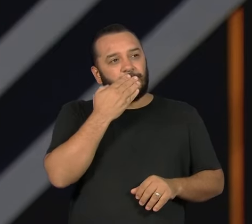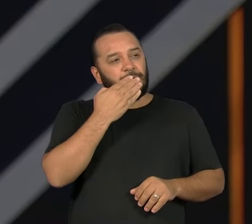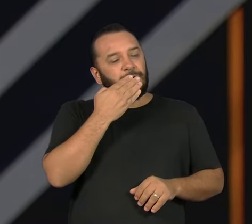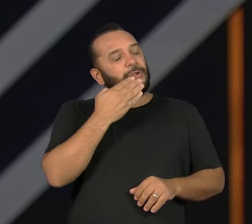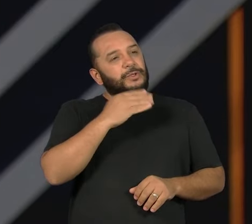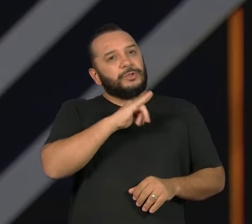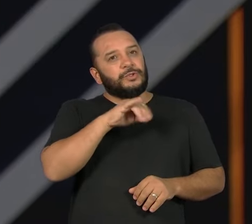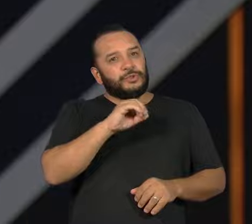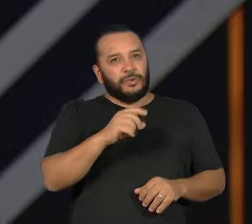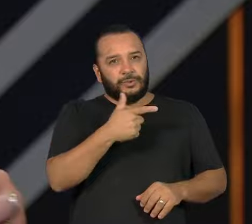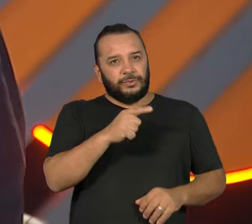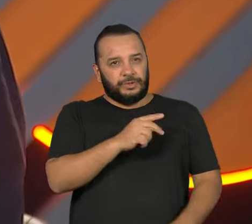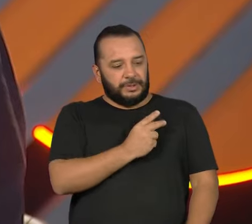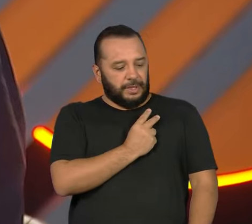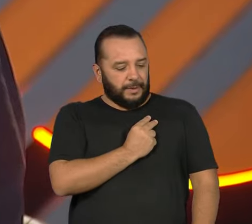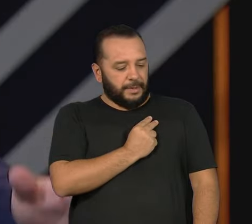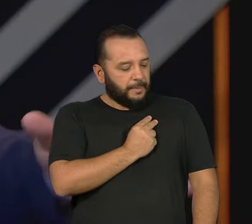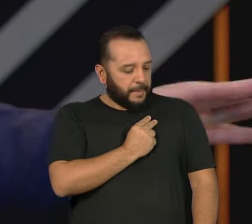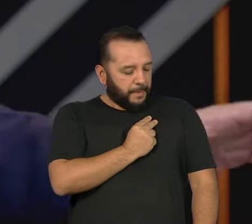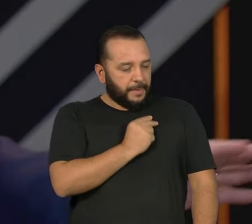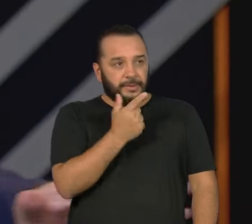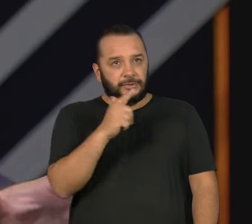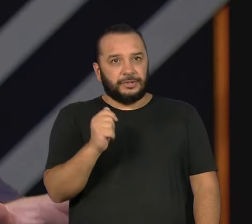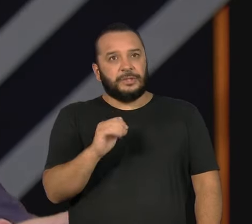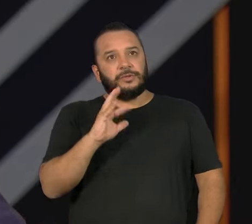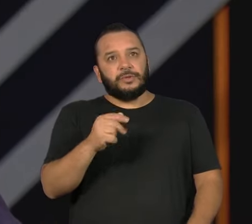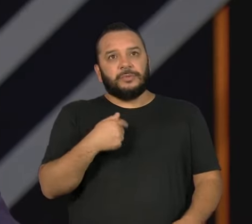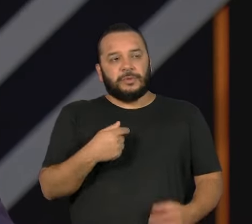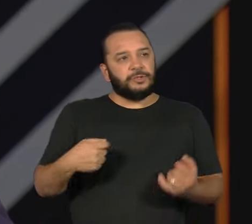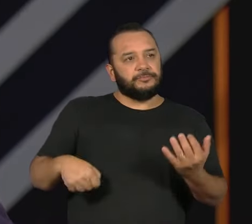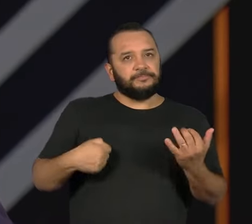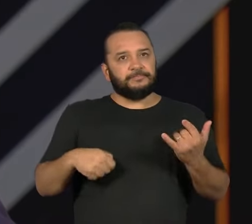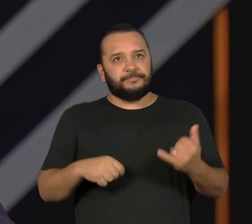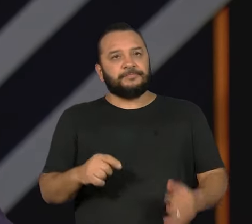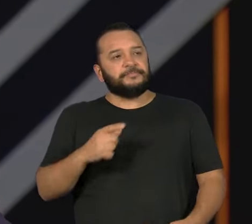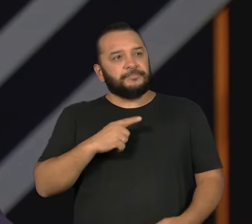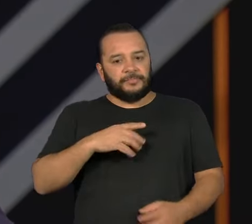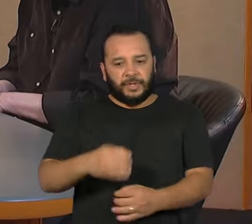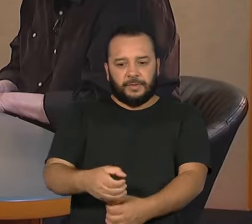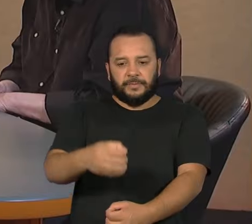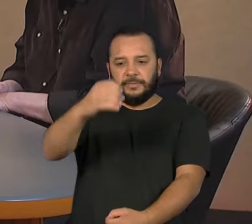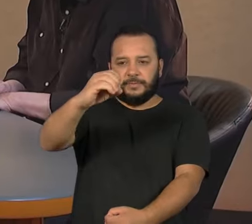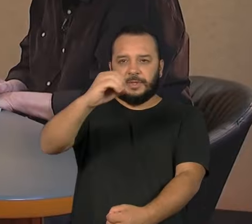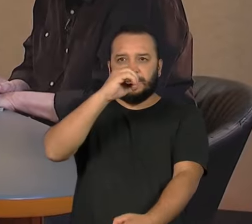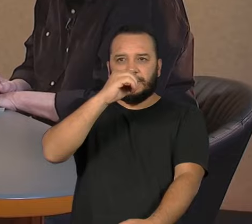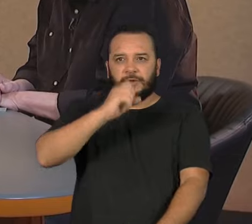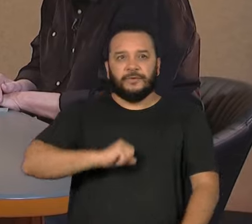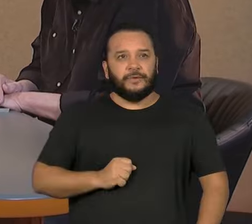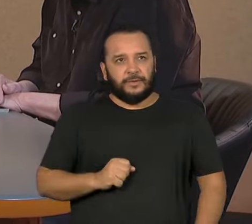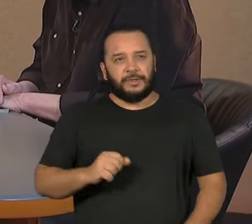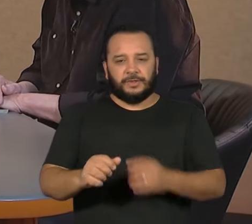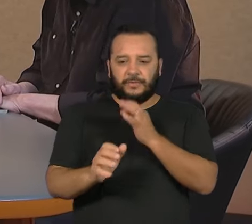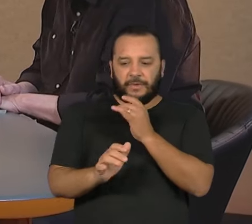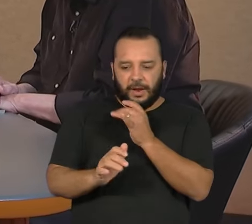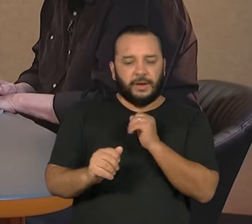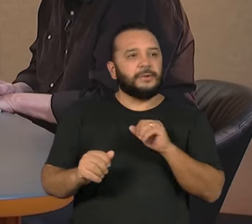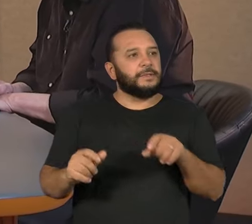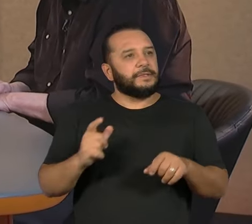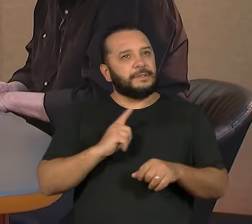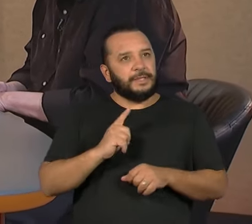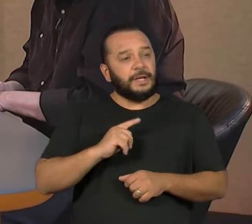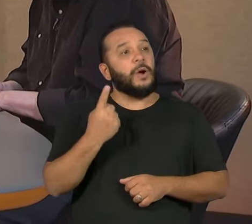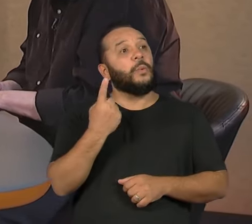né? Isso aqui não existia, né? Então, todo mundo ali tocando e eu tinha um microfone. Pedestal. Por causa da flauta, por causa do sax, eu era